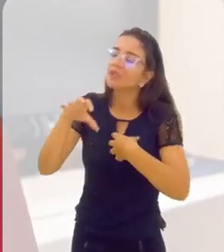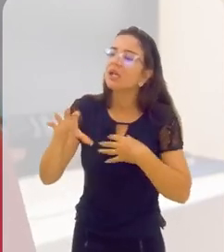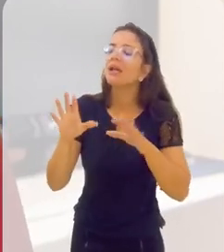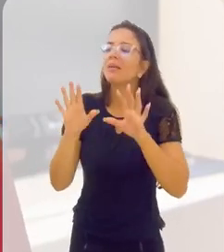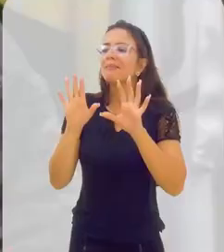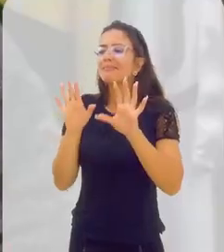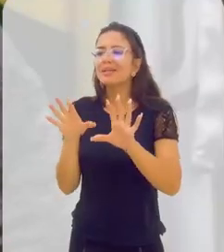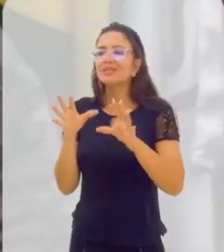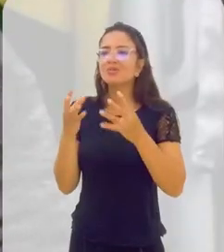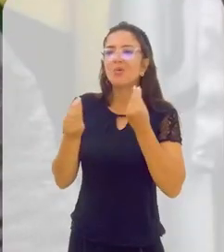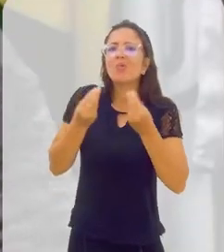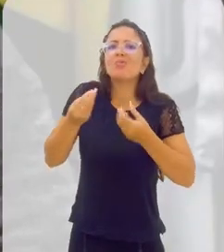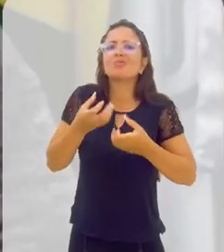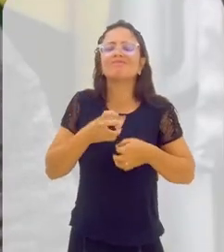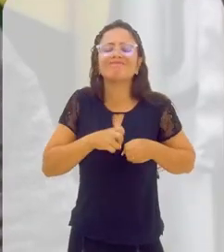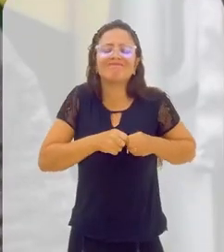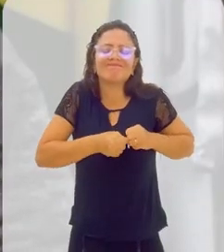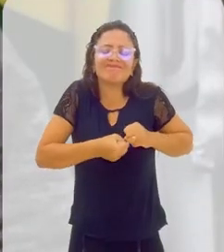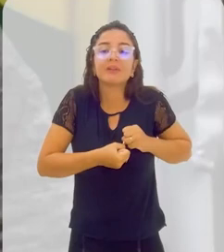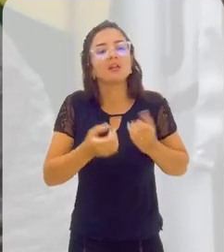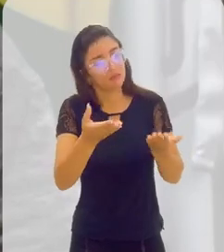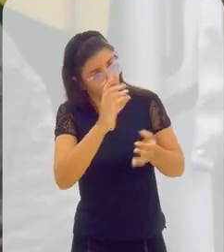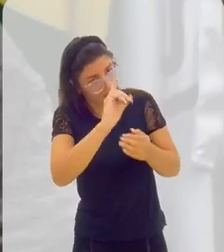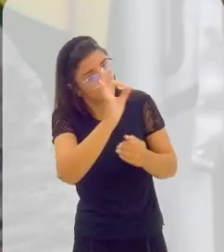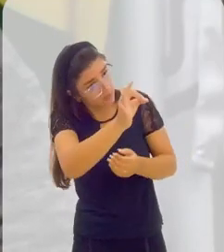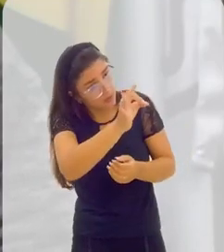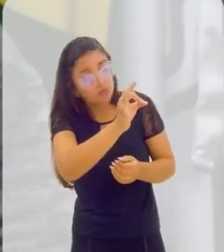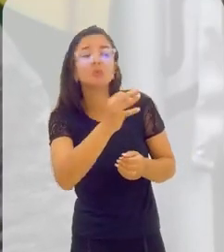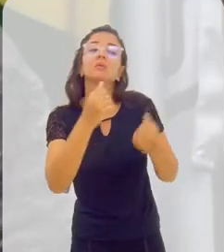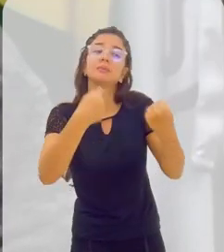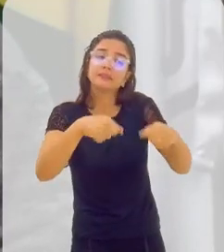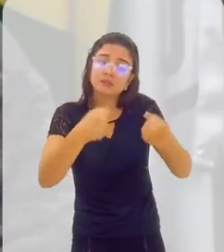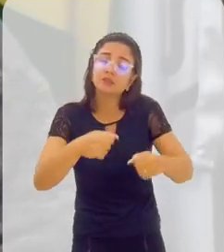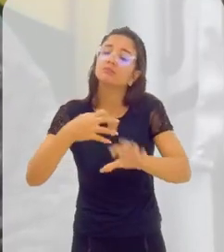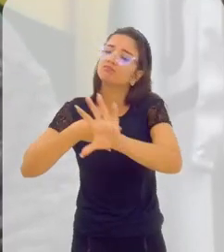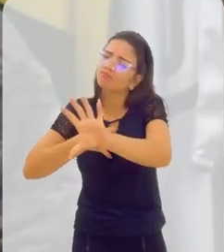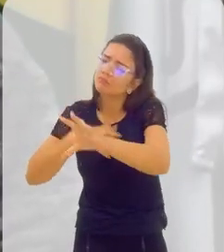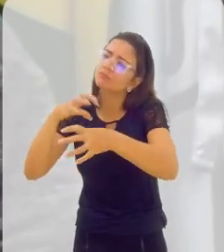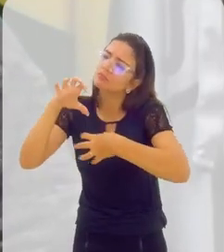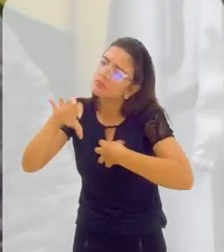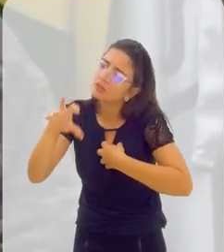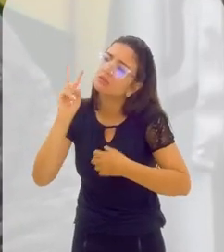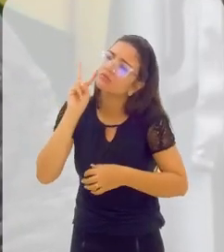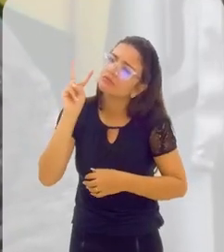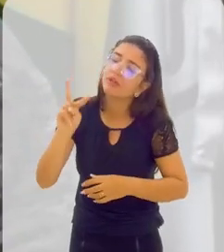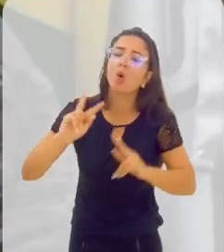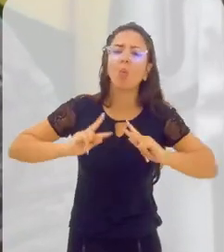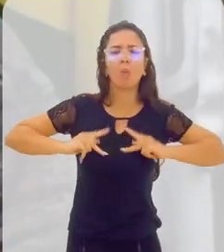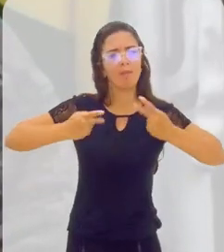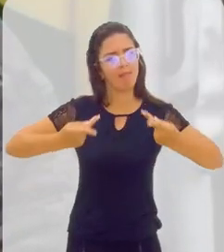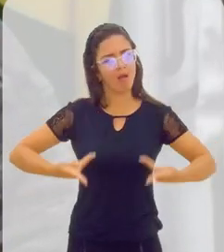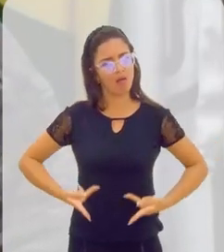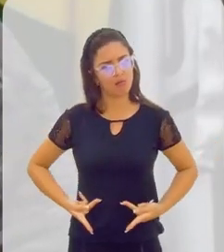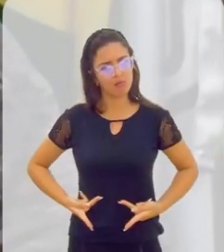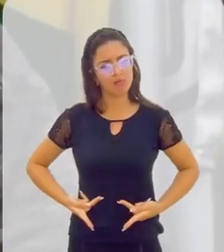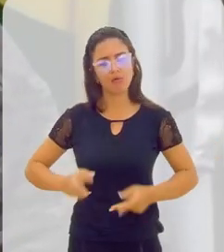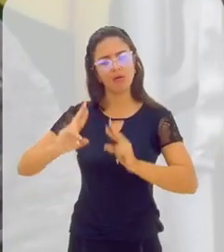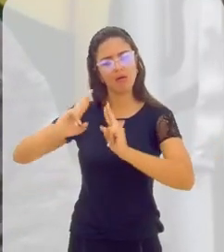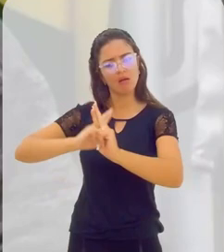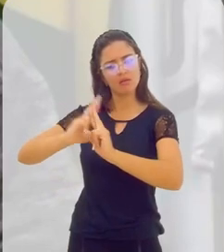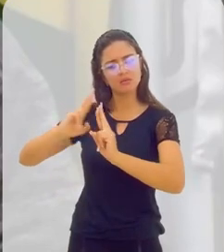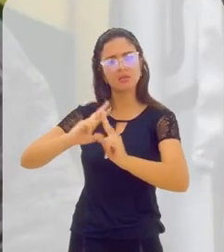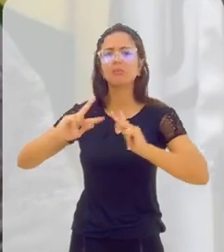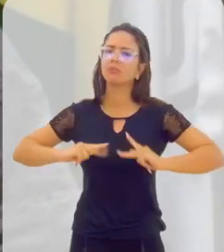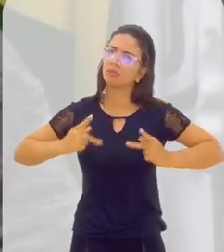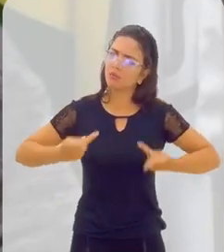do atendimento acho que a primeira coisa não perder né quer dizer é você nunca perder a tua relação